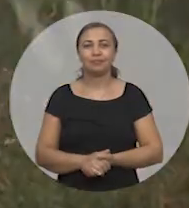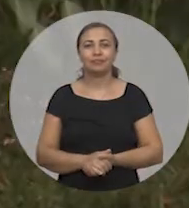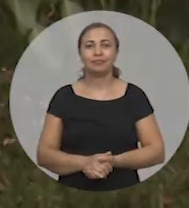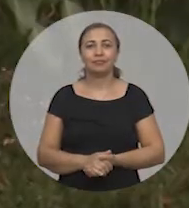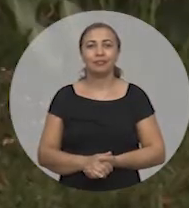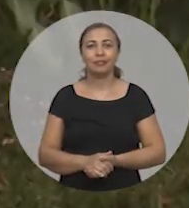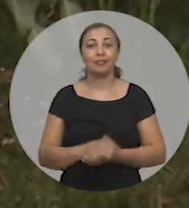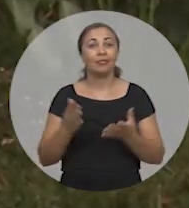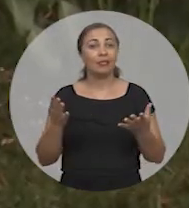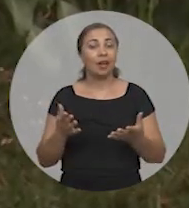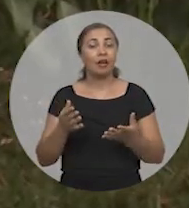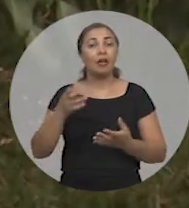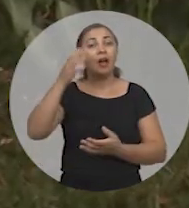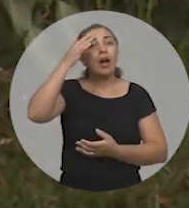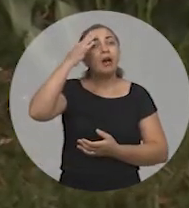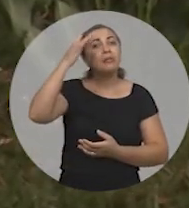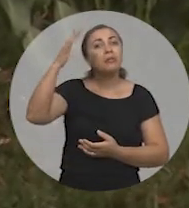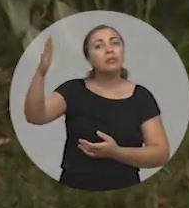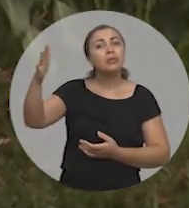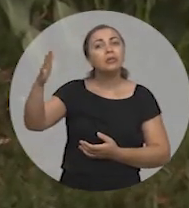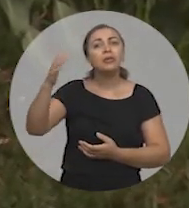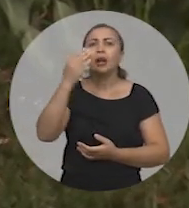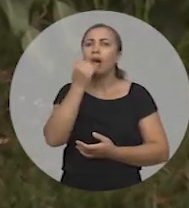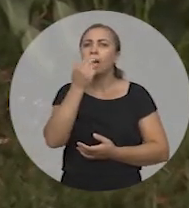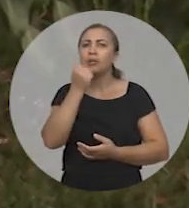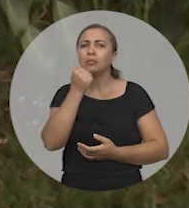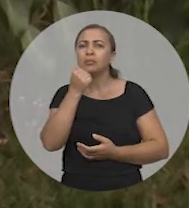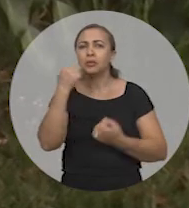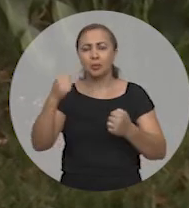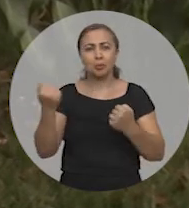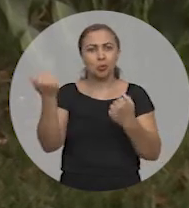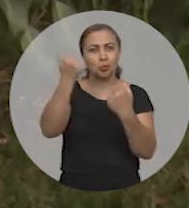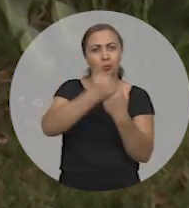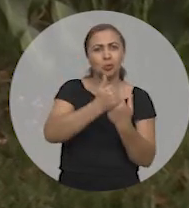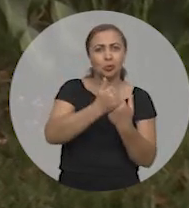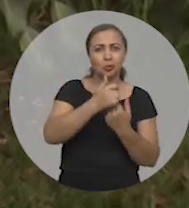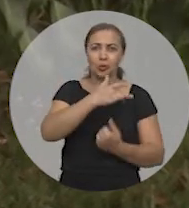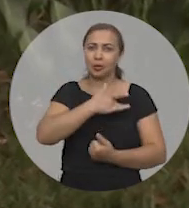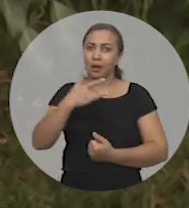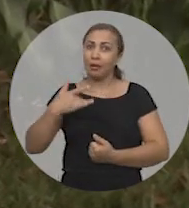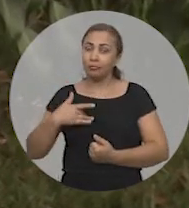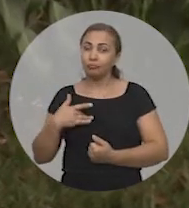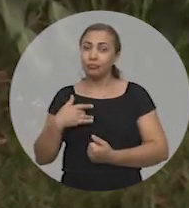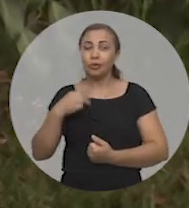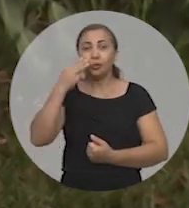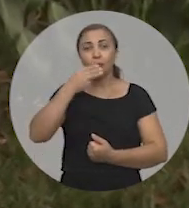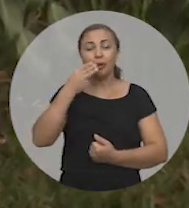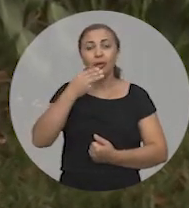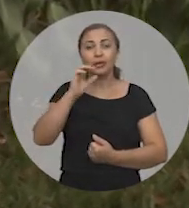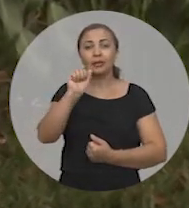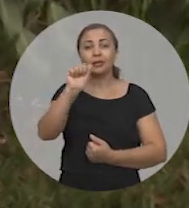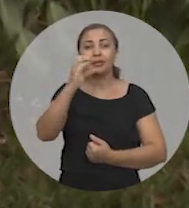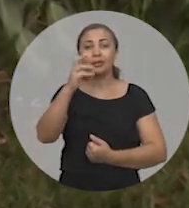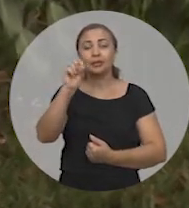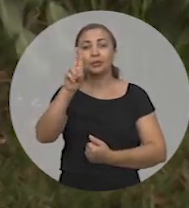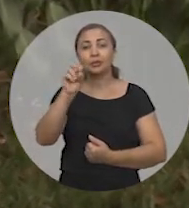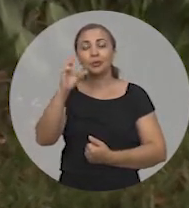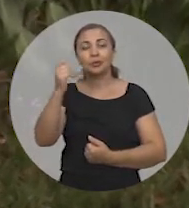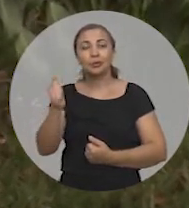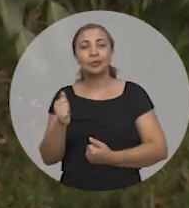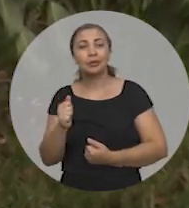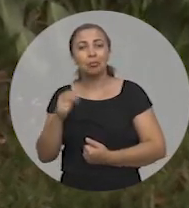psiquiatra e imagine uma composição alimentícia capaz de ser um substituto saudável do açúcar